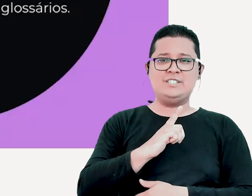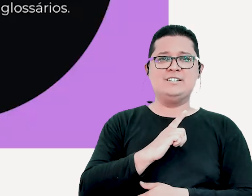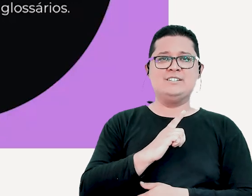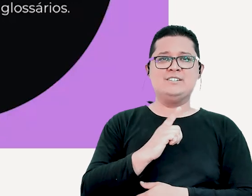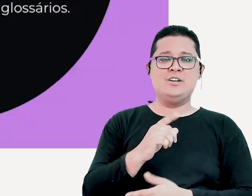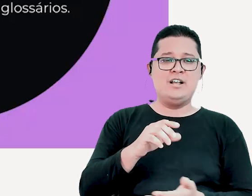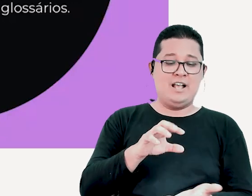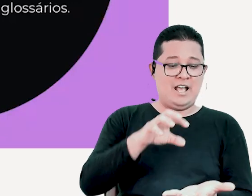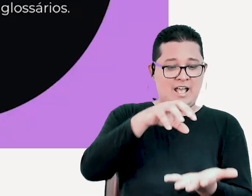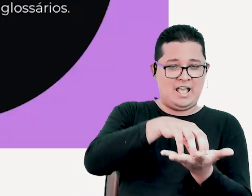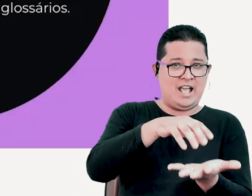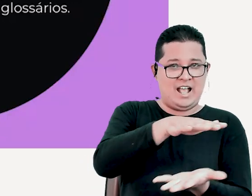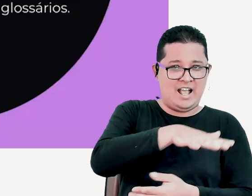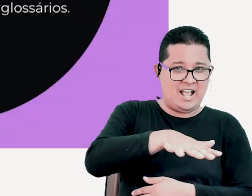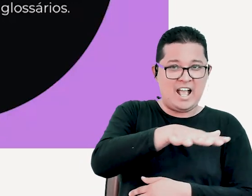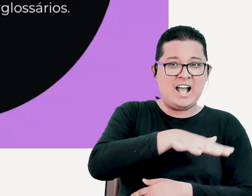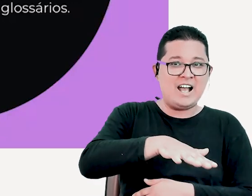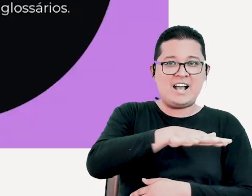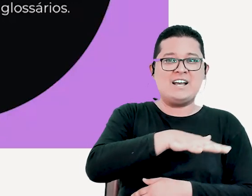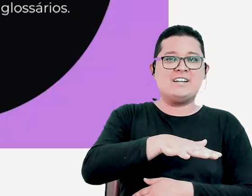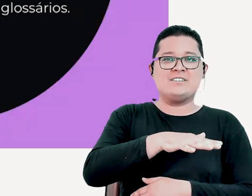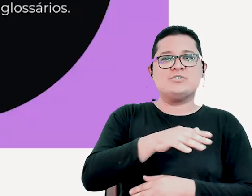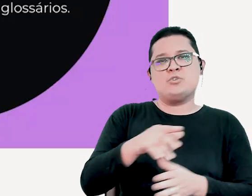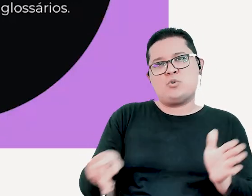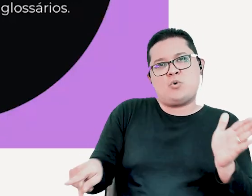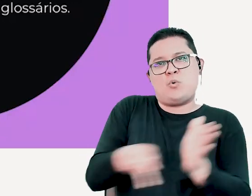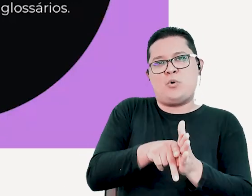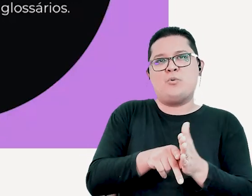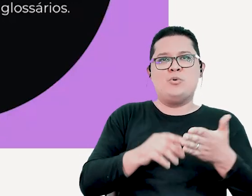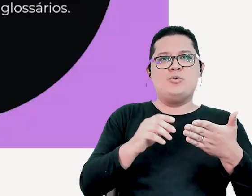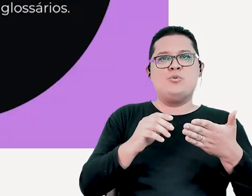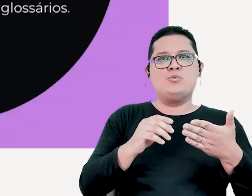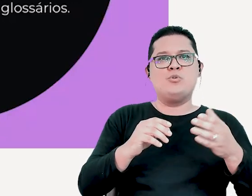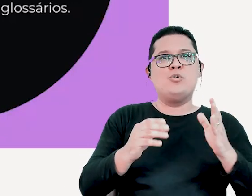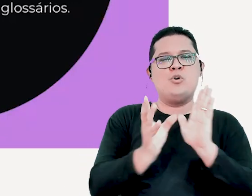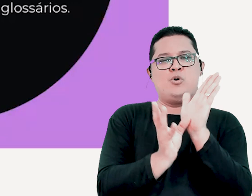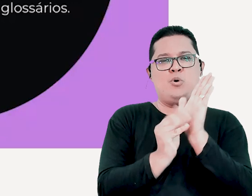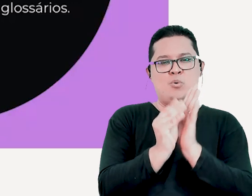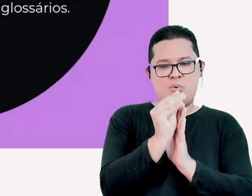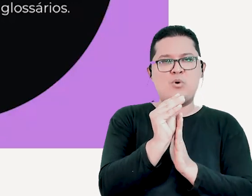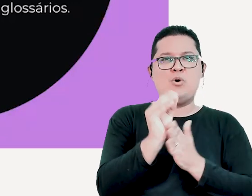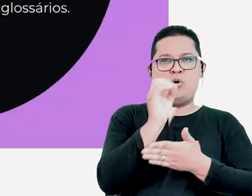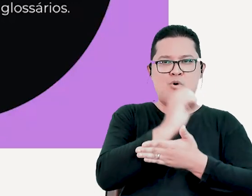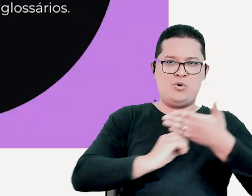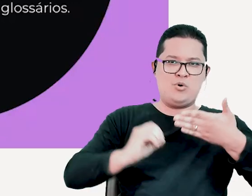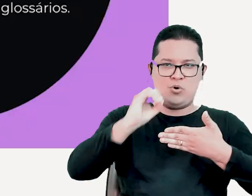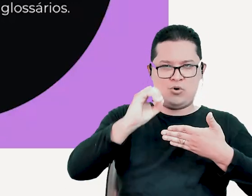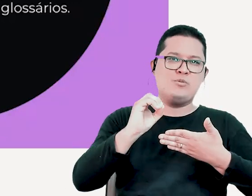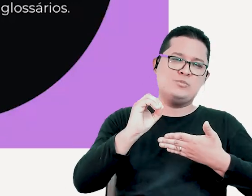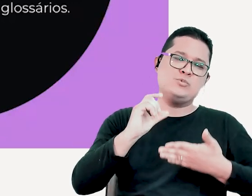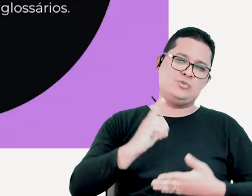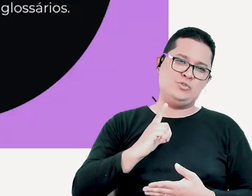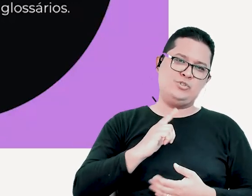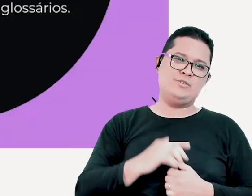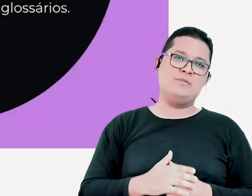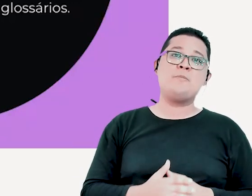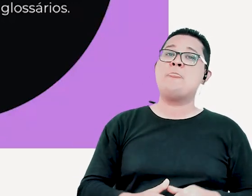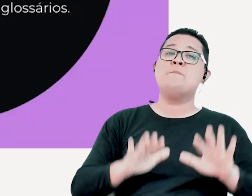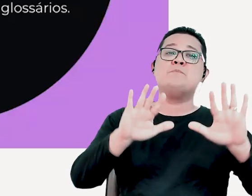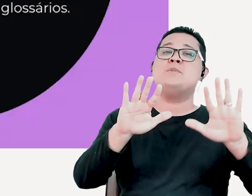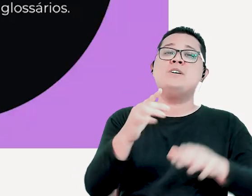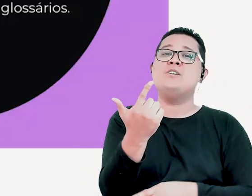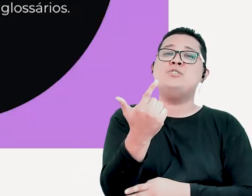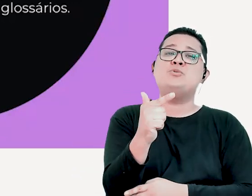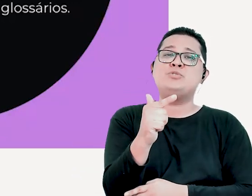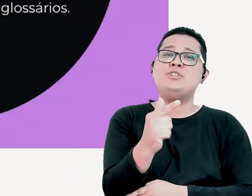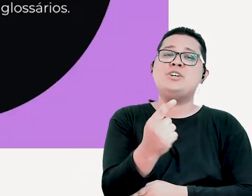Content Ops, mas, por exemplo, a gente não tinha uma única pessoa para fazer, né? Então, a gente não tinha uma única pessoa para fazer o guia,